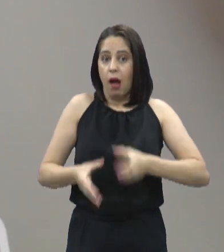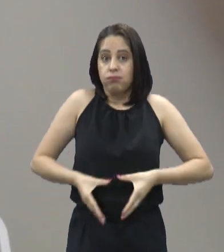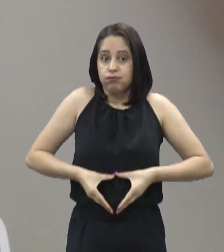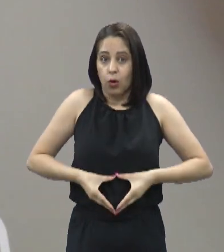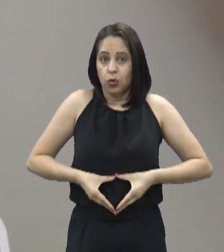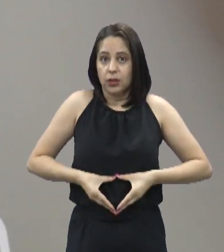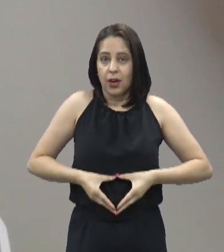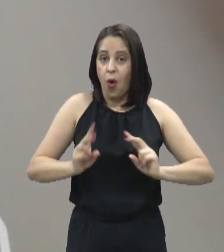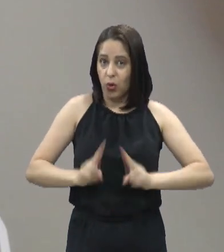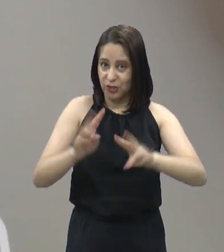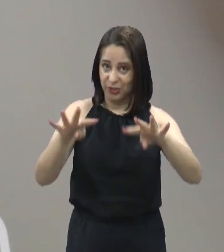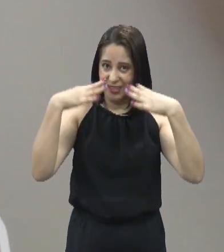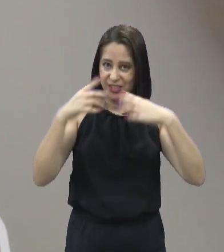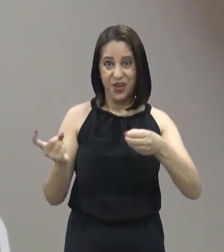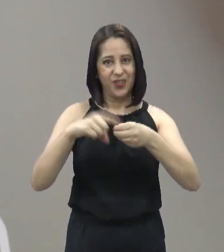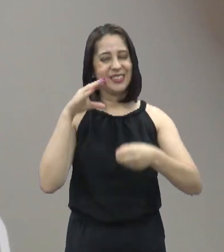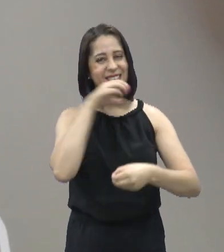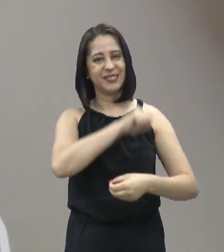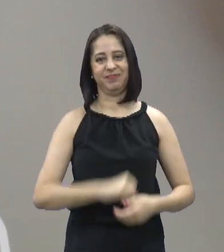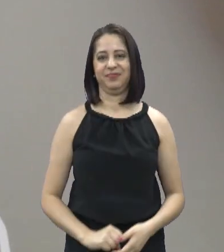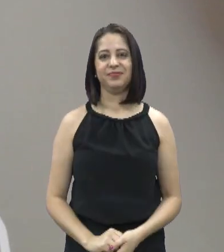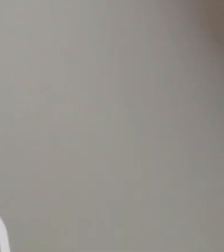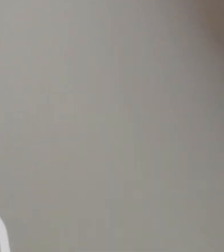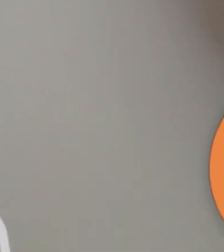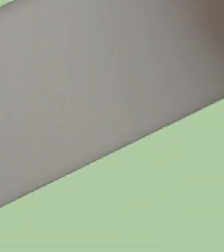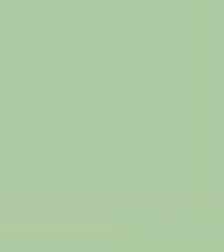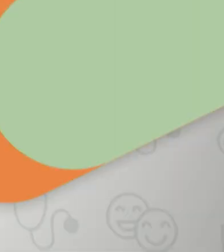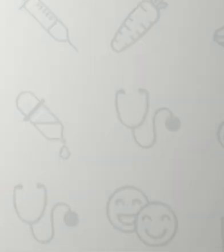fica aí que nós já voltamos.